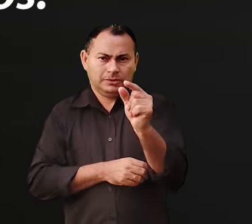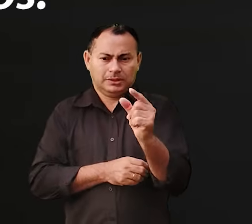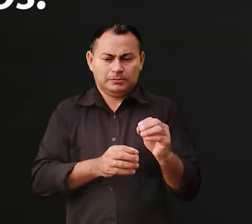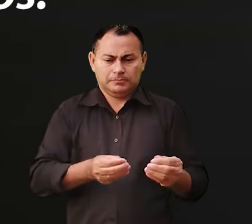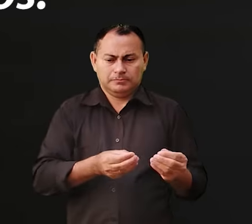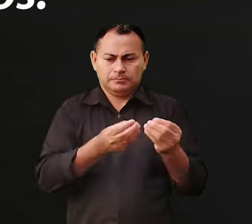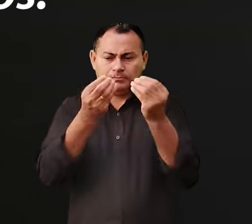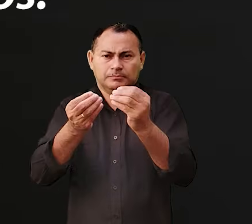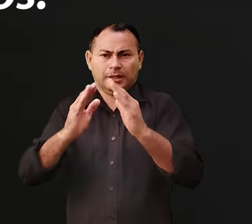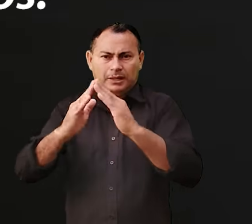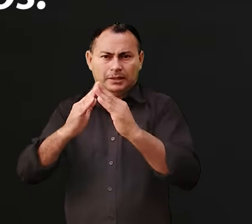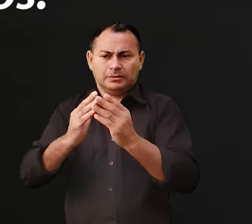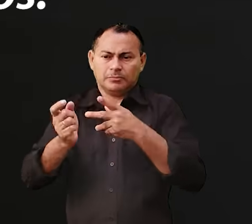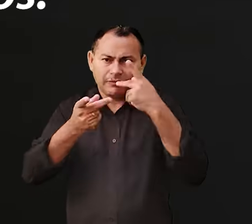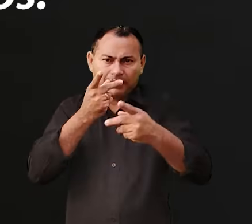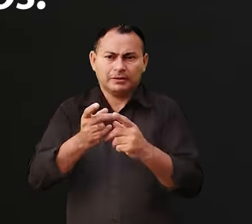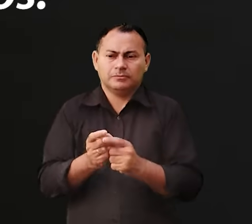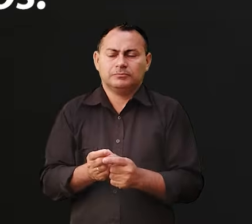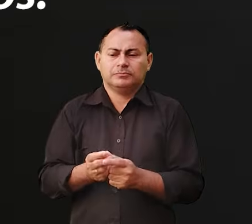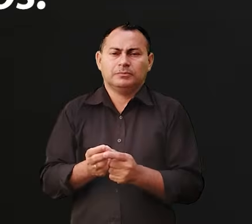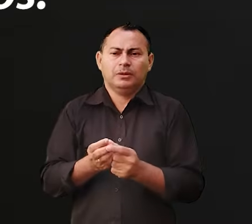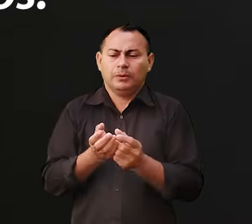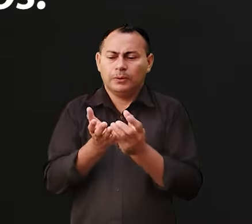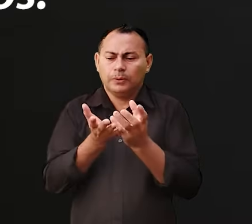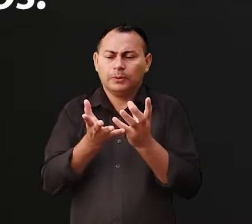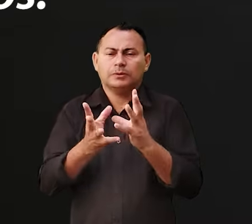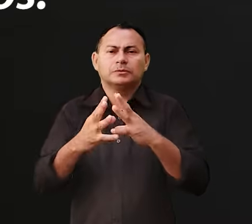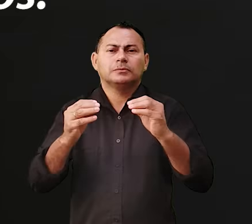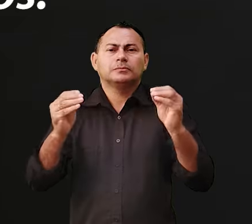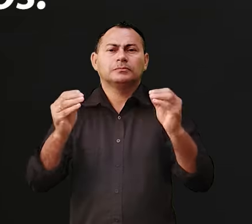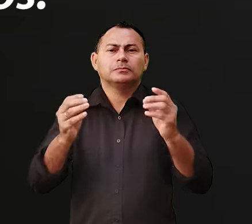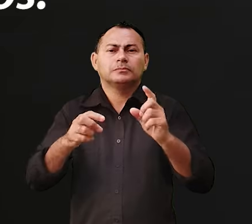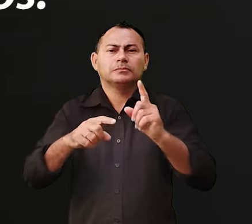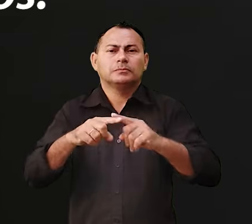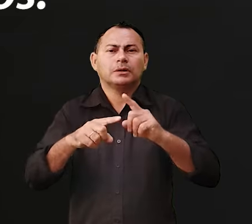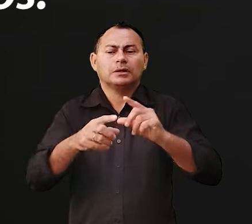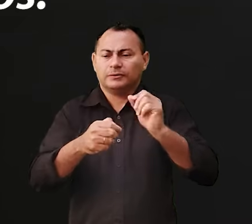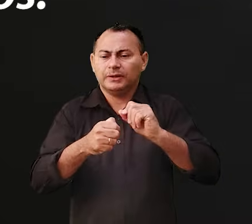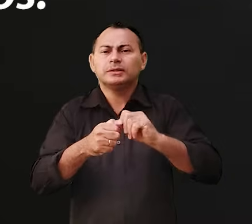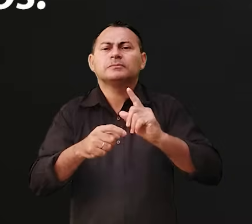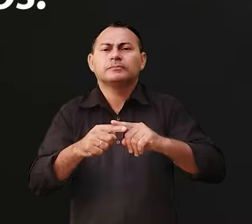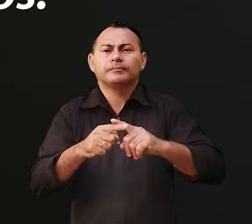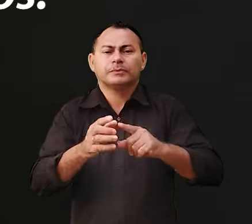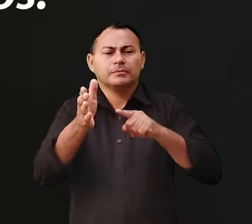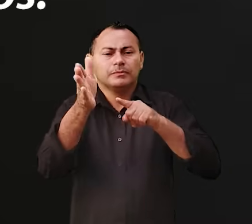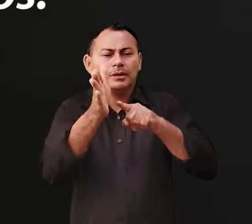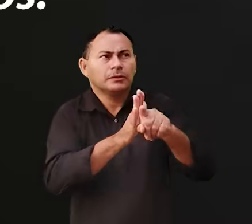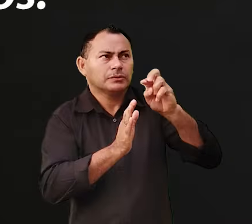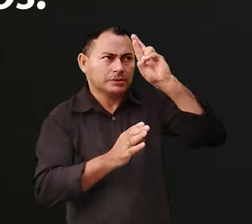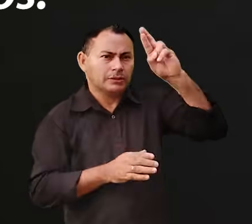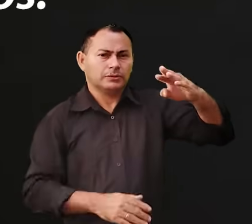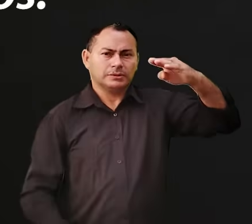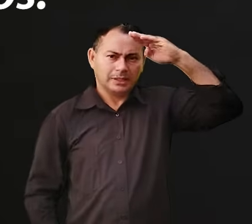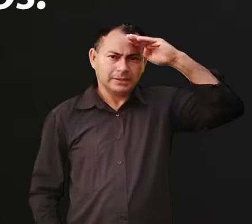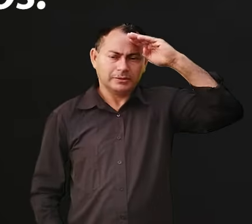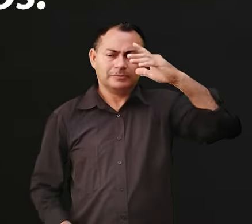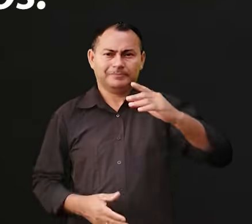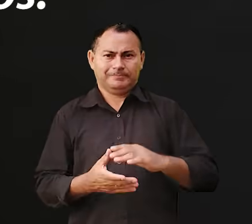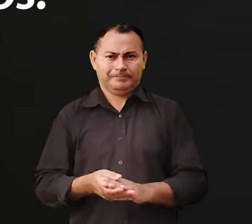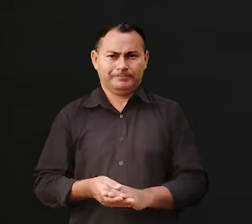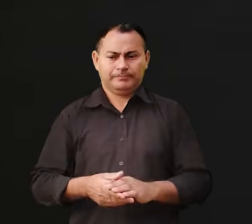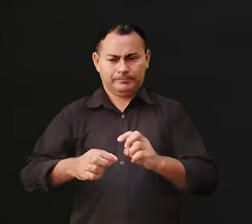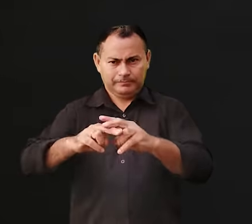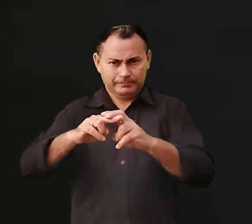E o que vocês trouxeram para casa eu dissipei com um sopro. E por que eu fiz? Pergunta o Senhor dos